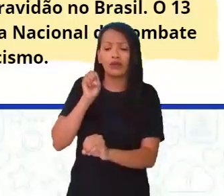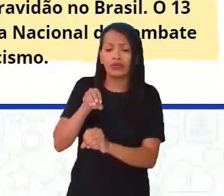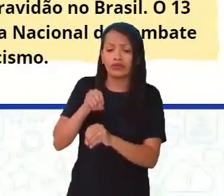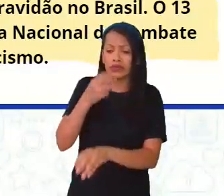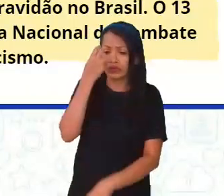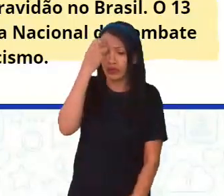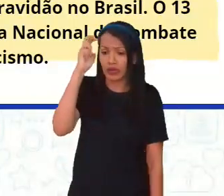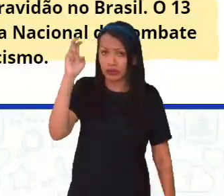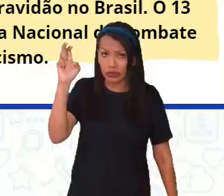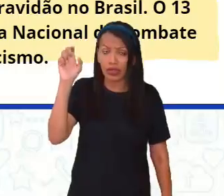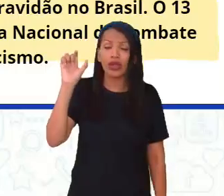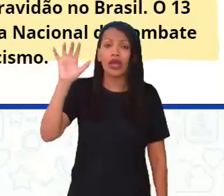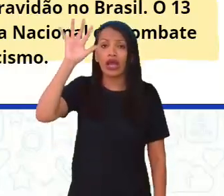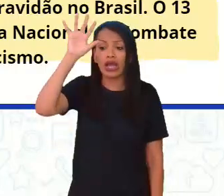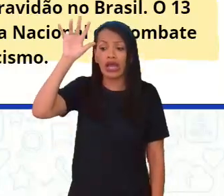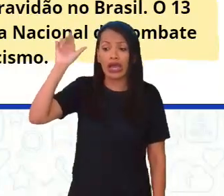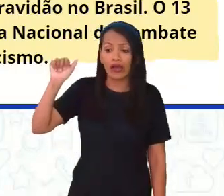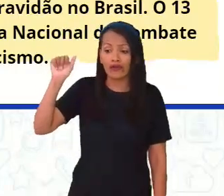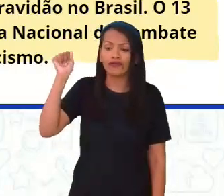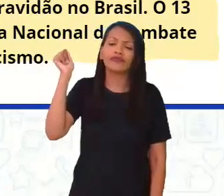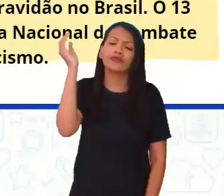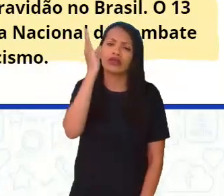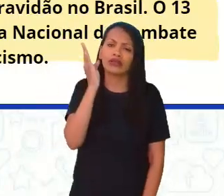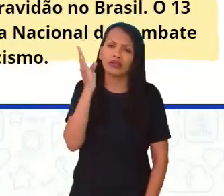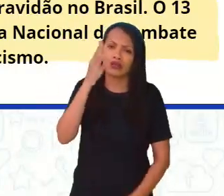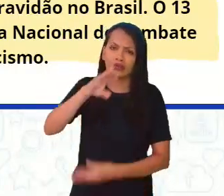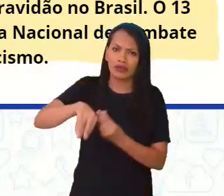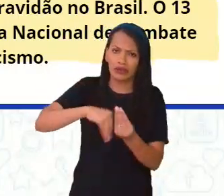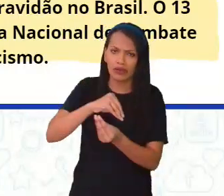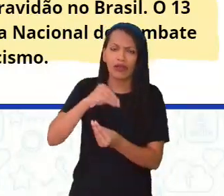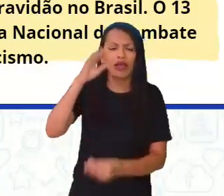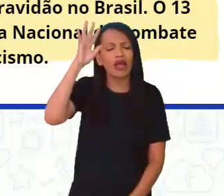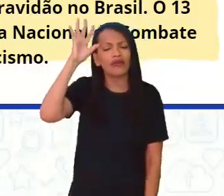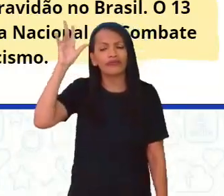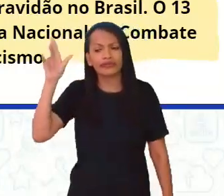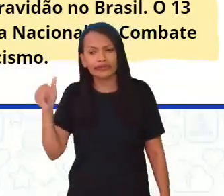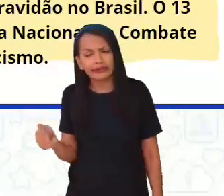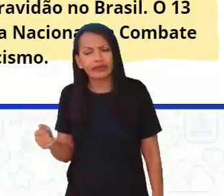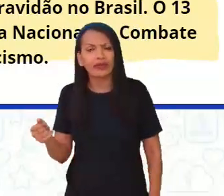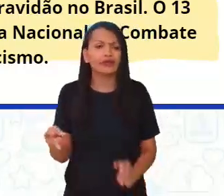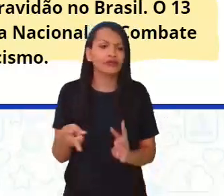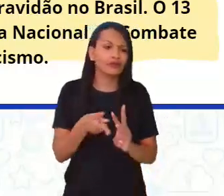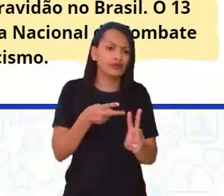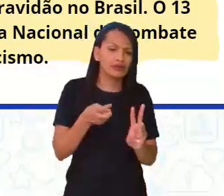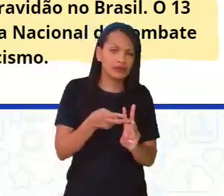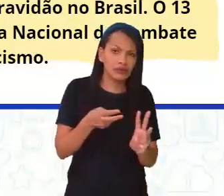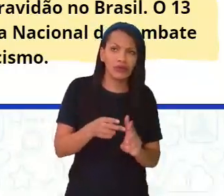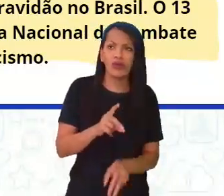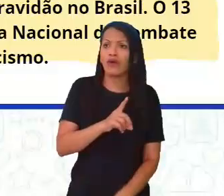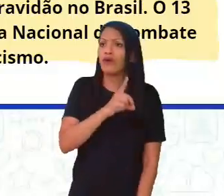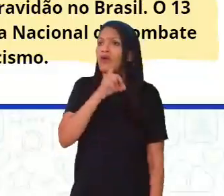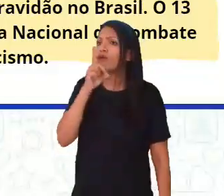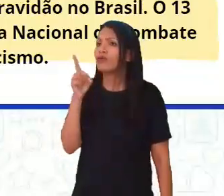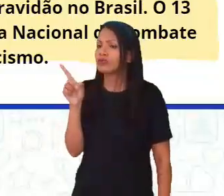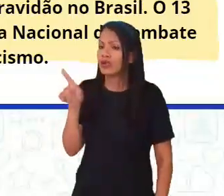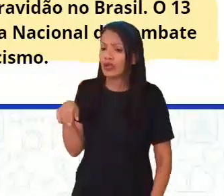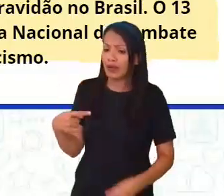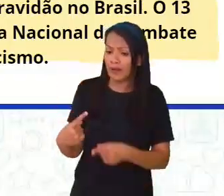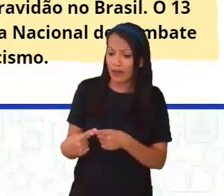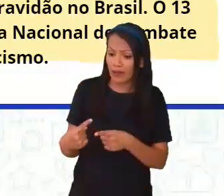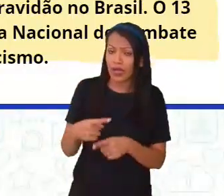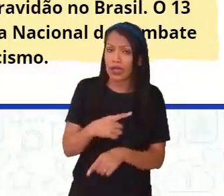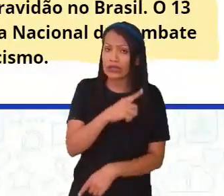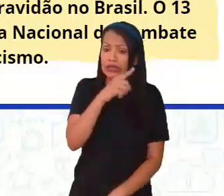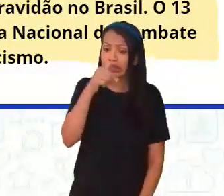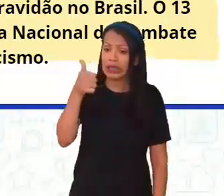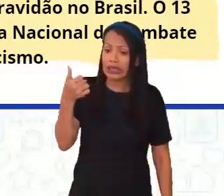história afro-brasileiras, africanas e indígenas. O que quer dizer isso? A data é simbólica, porque dia 13 de